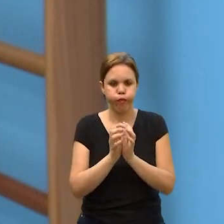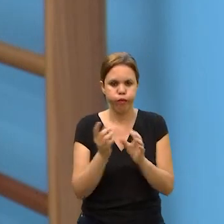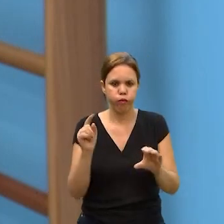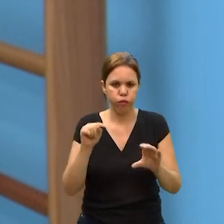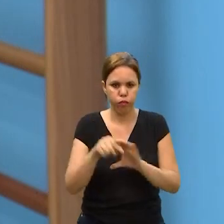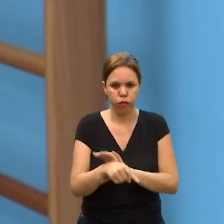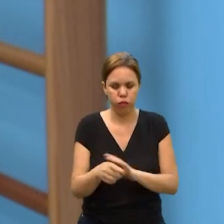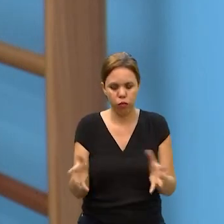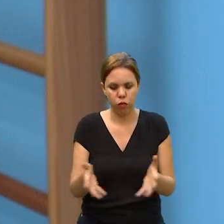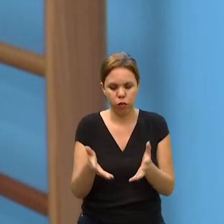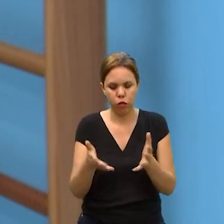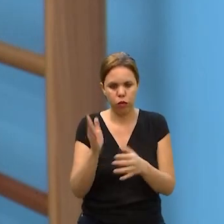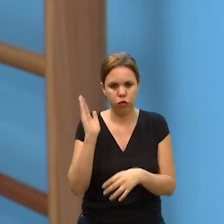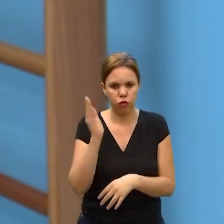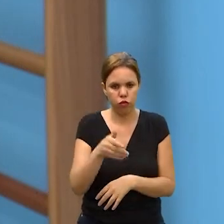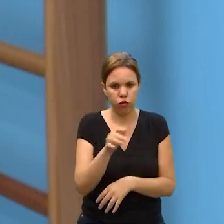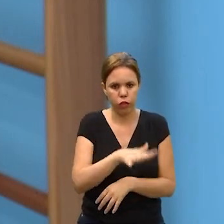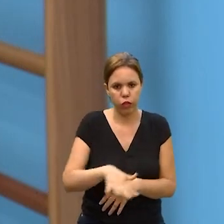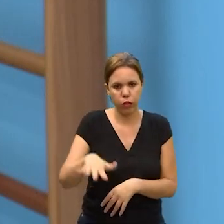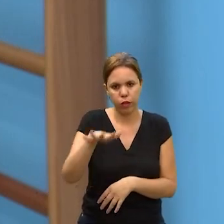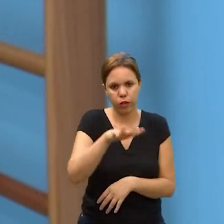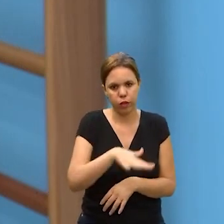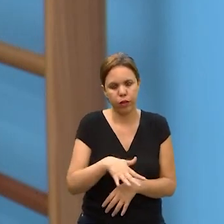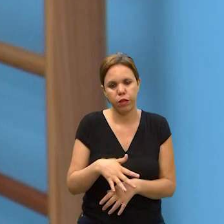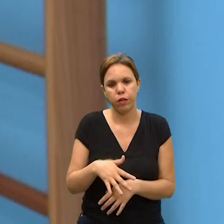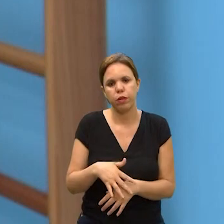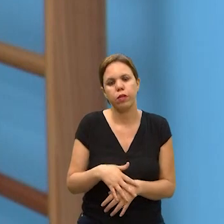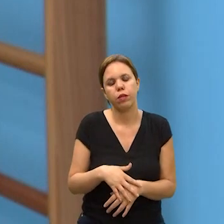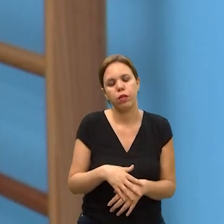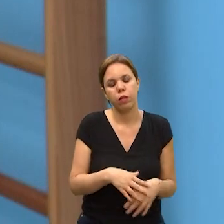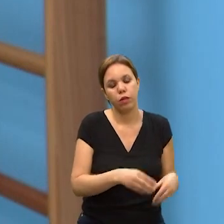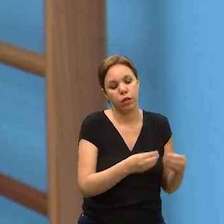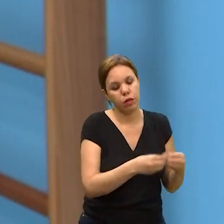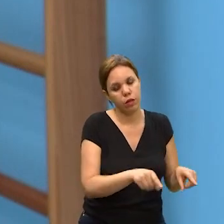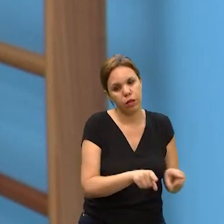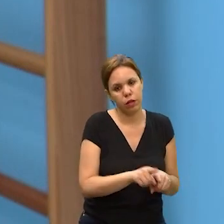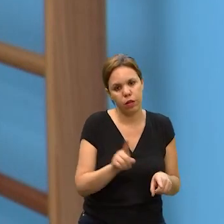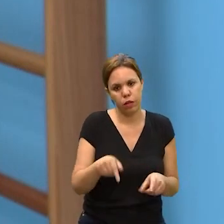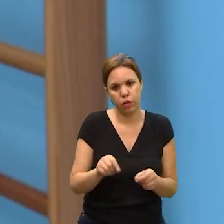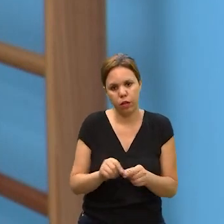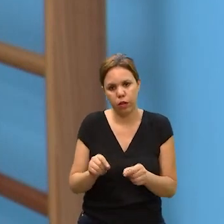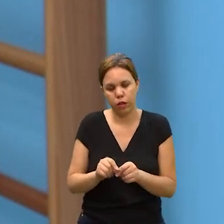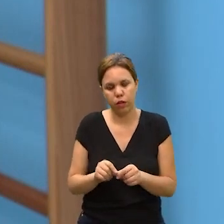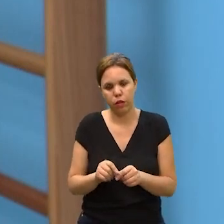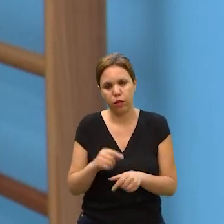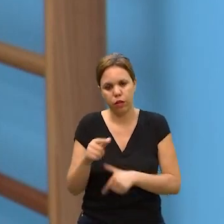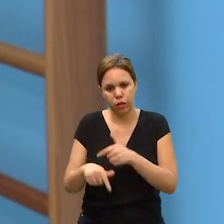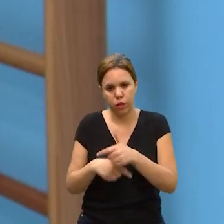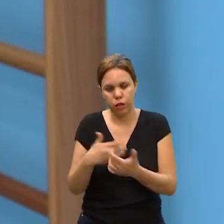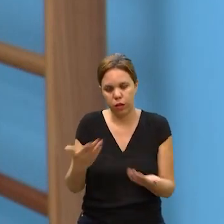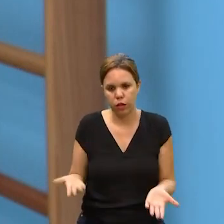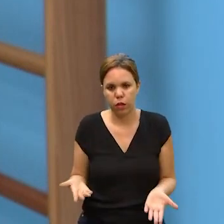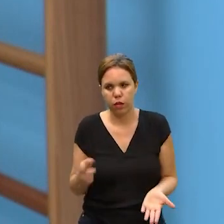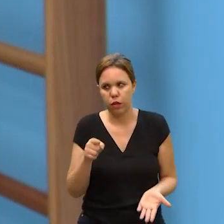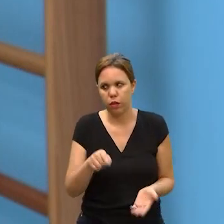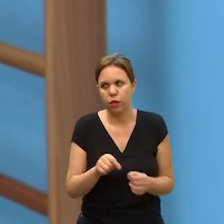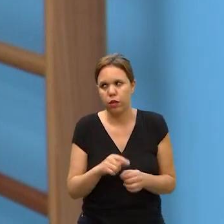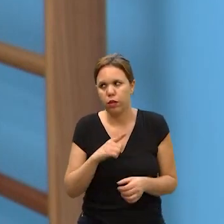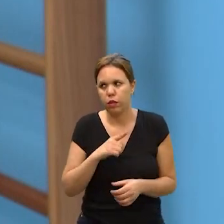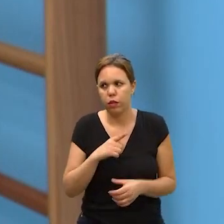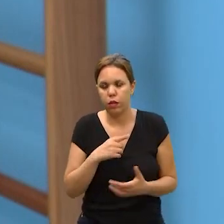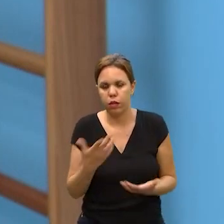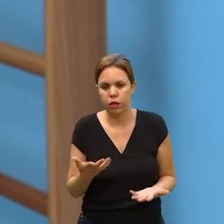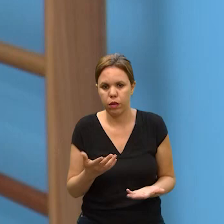craniana, né, para você afetar, para você estimular diretamente as áreas de comprometimento e concomitante a isso você faz as